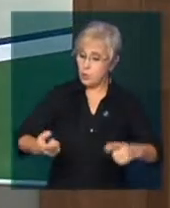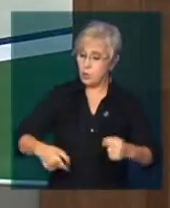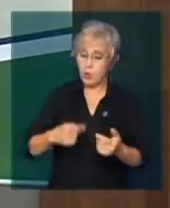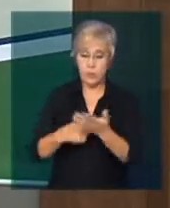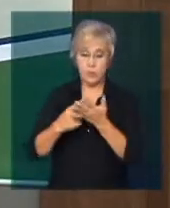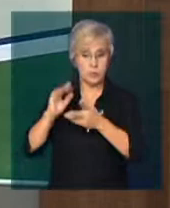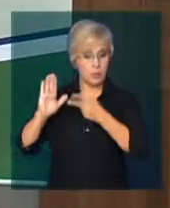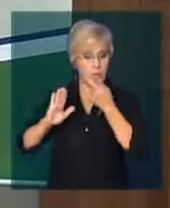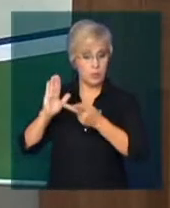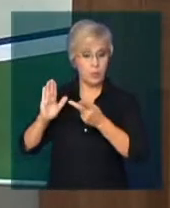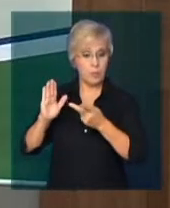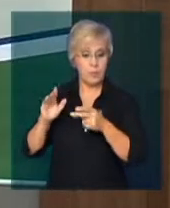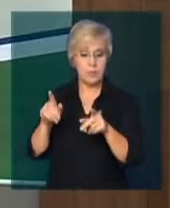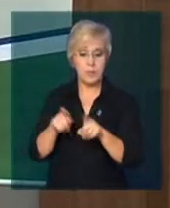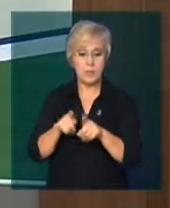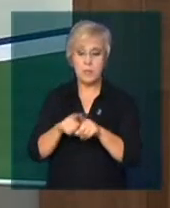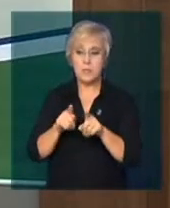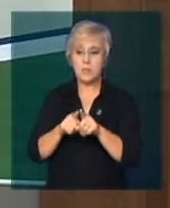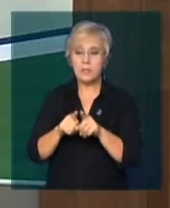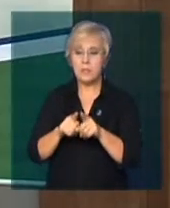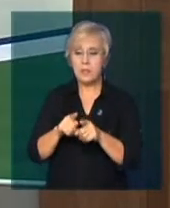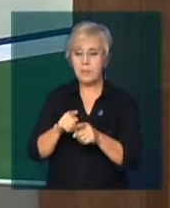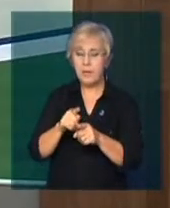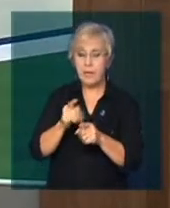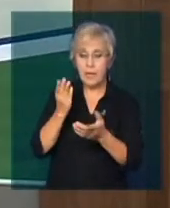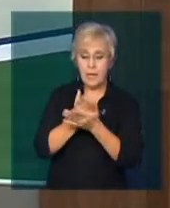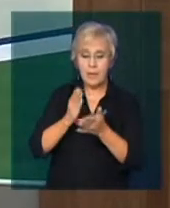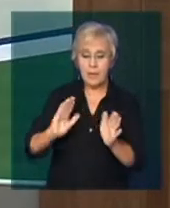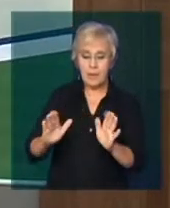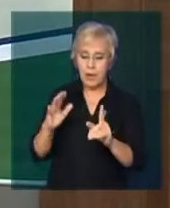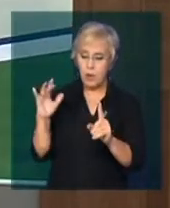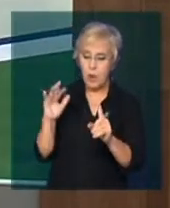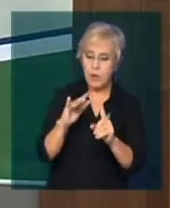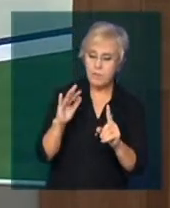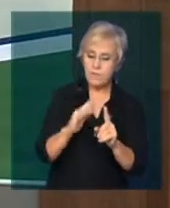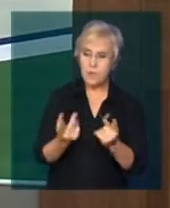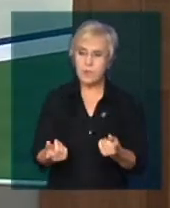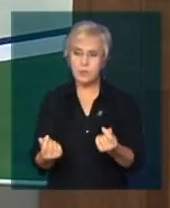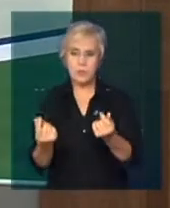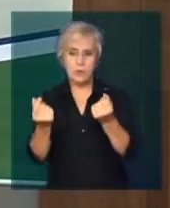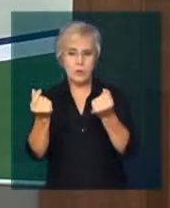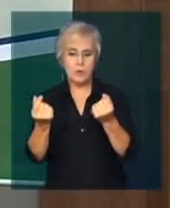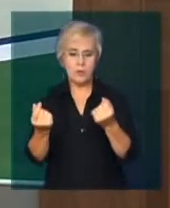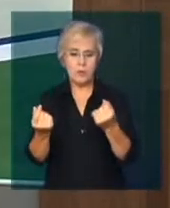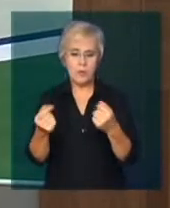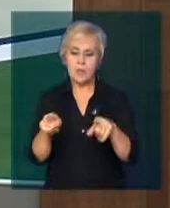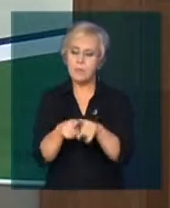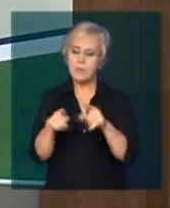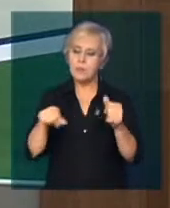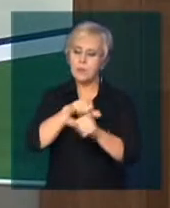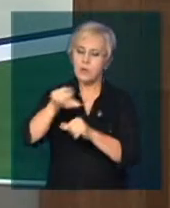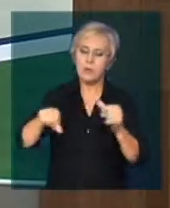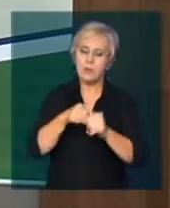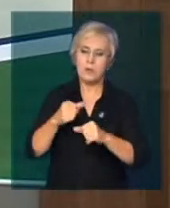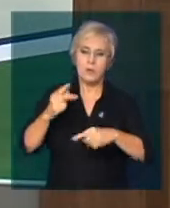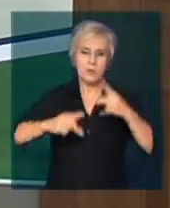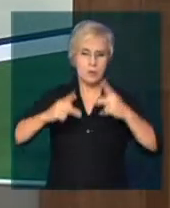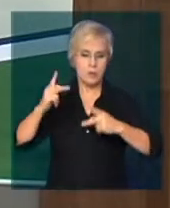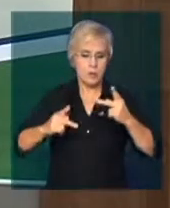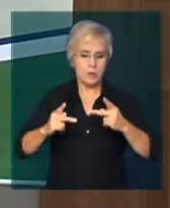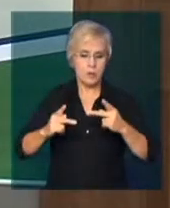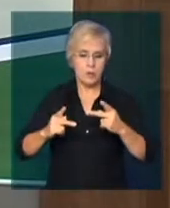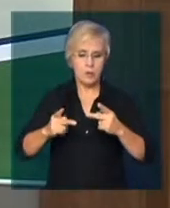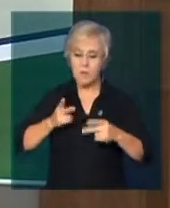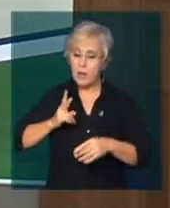maneira drástica a influência do poder econômico que existe hoje. E precisamos fazer uma reforma política para preservar aquilo